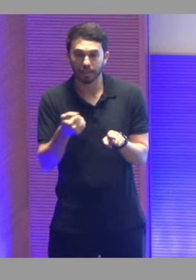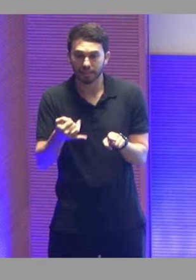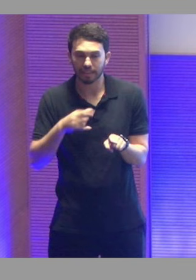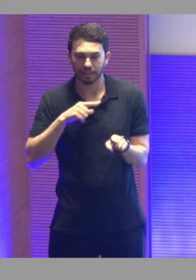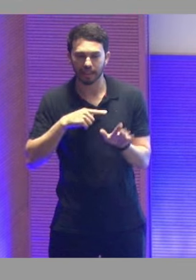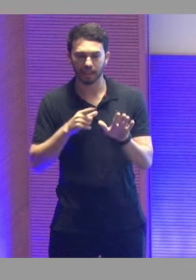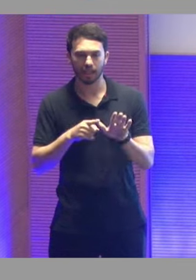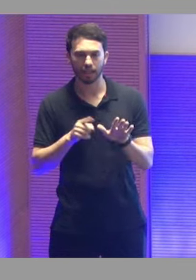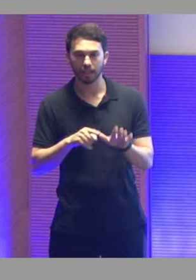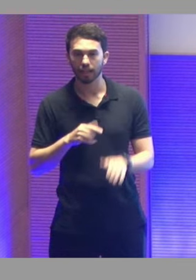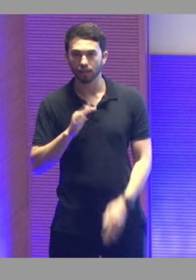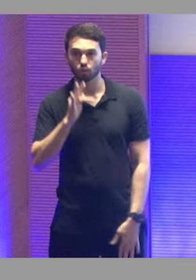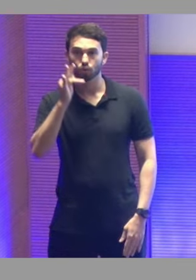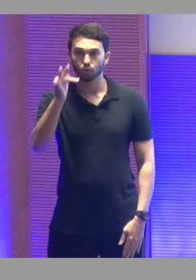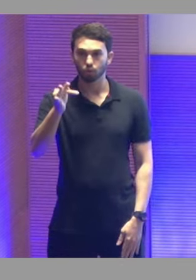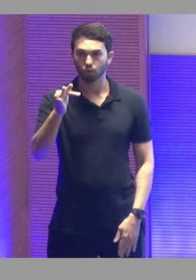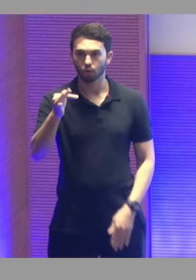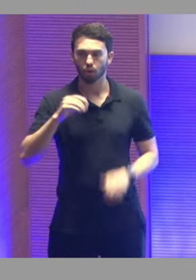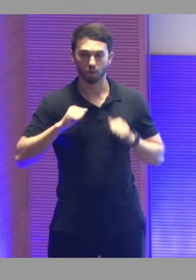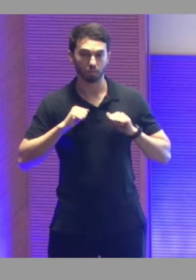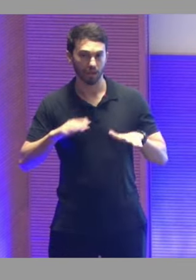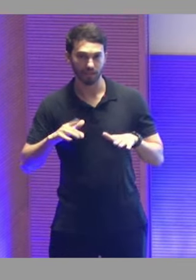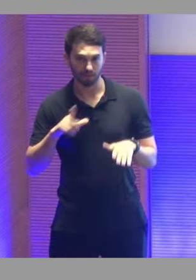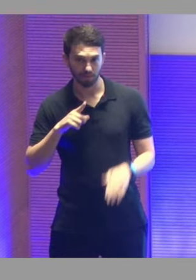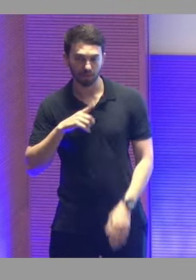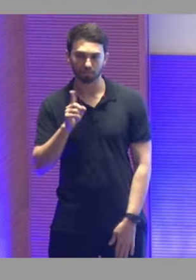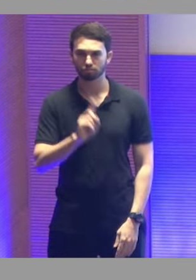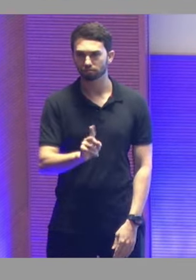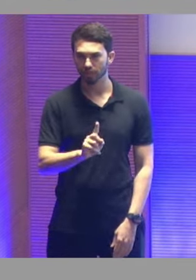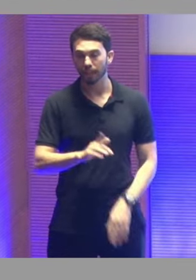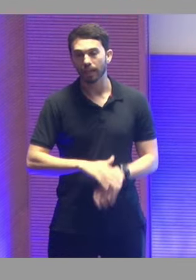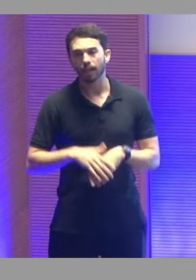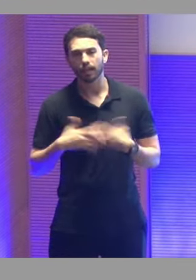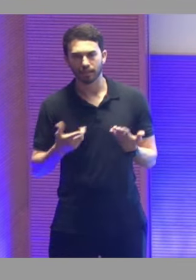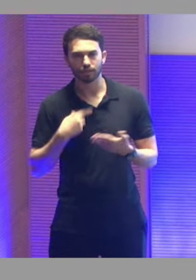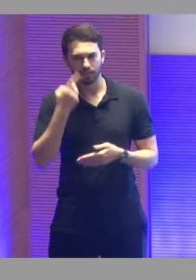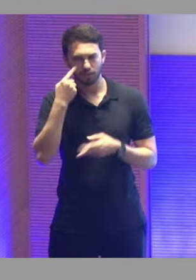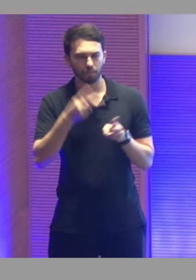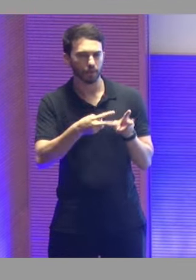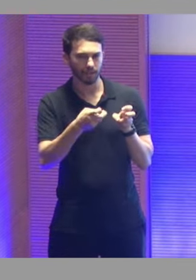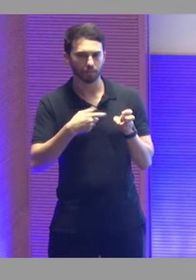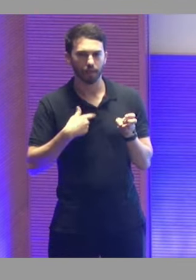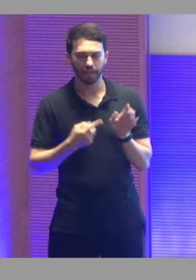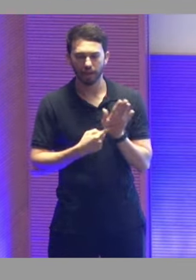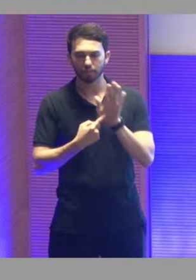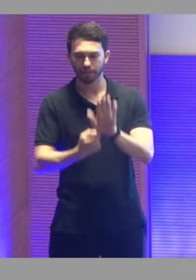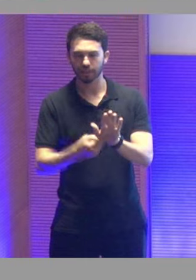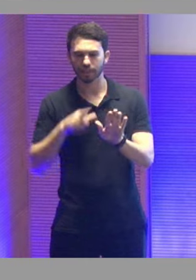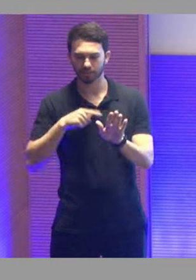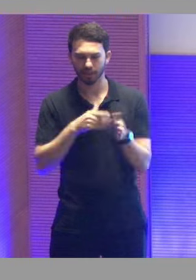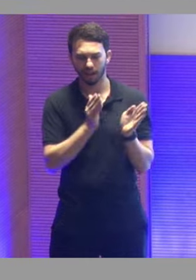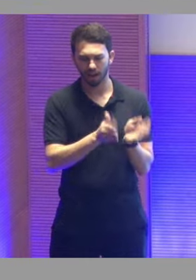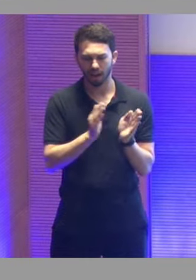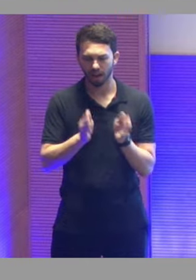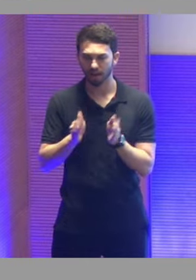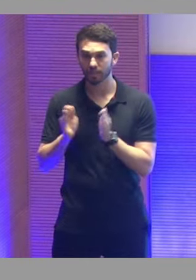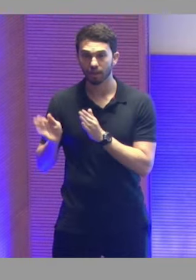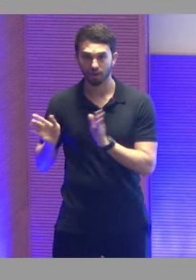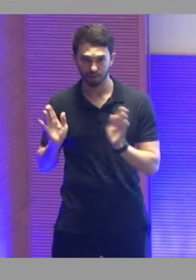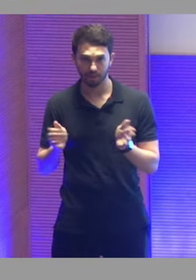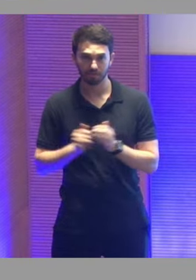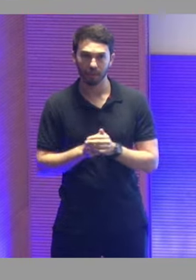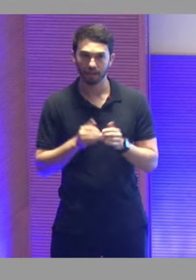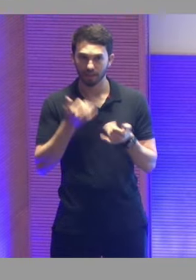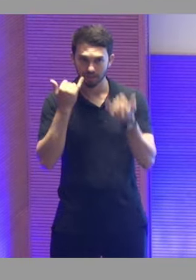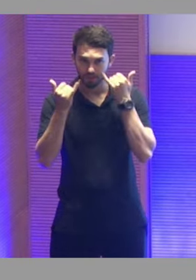alguma ação futura presente então vocês vão ver que as apresentações elas estão nessa nessa ordem então elas vão trazer esse tipo